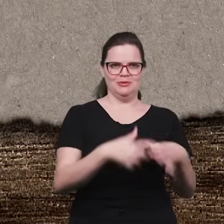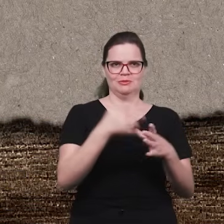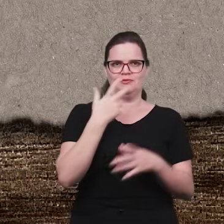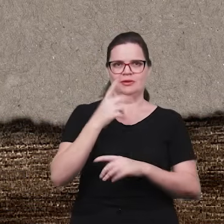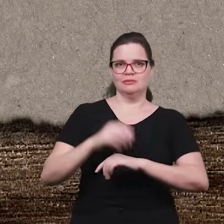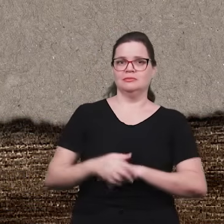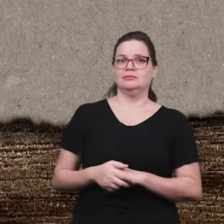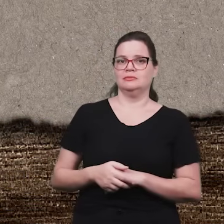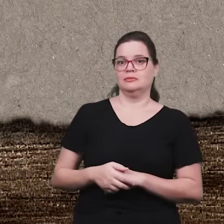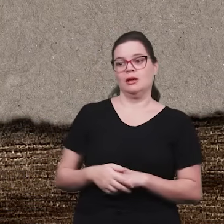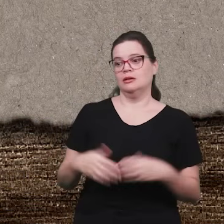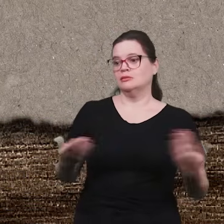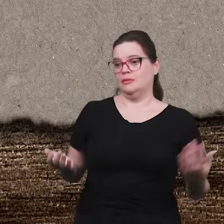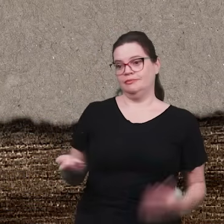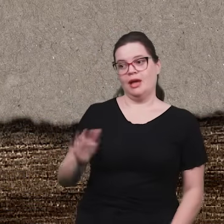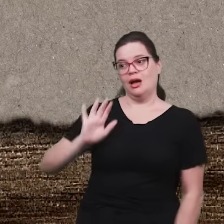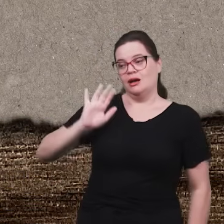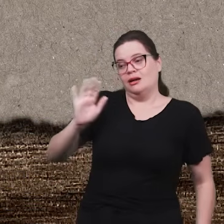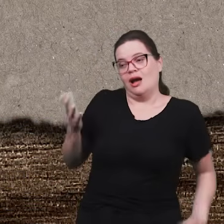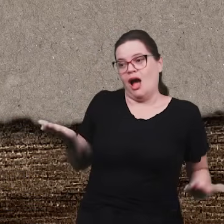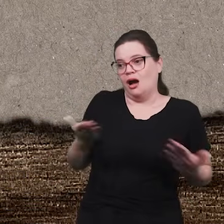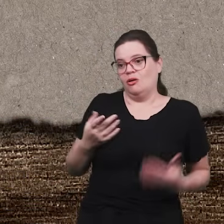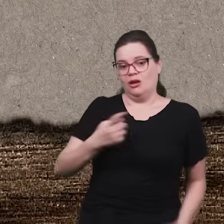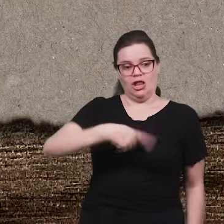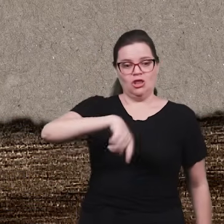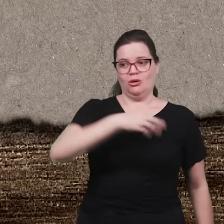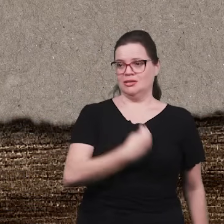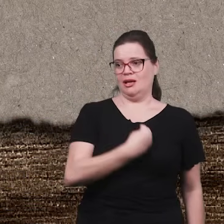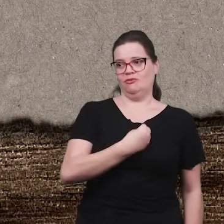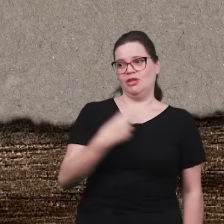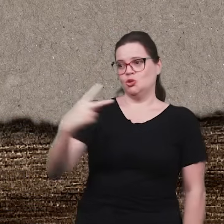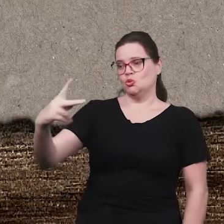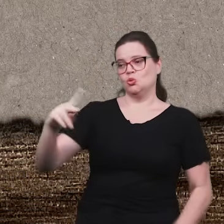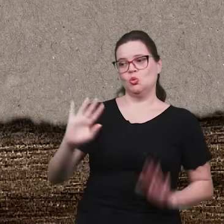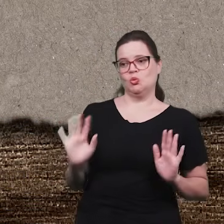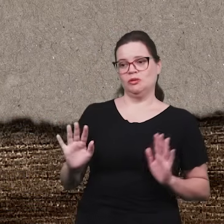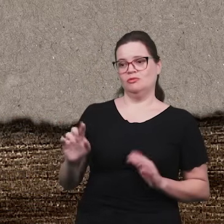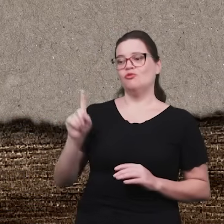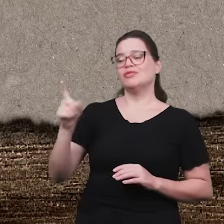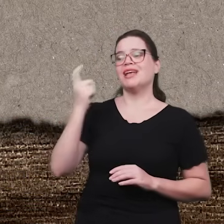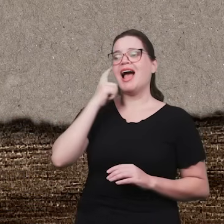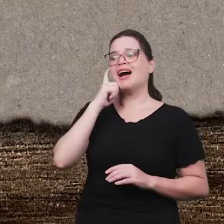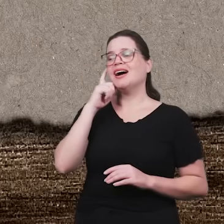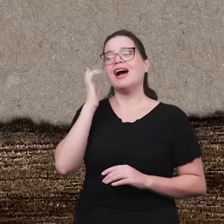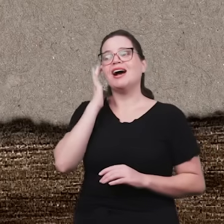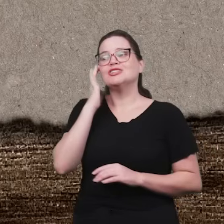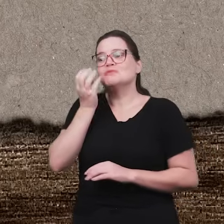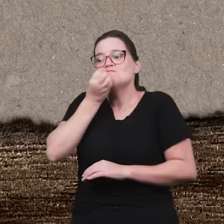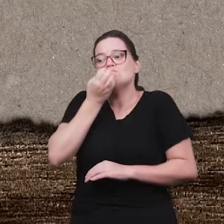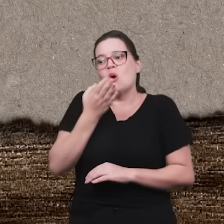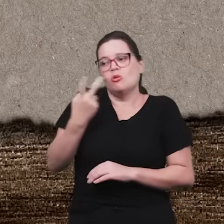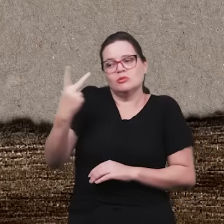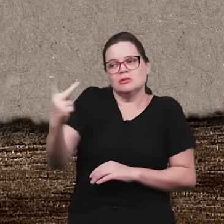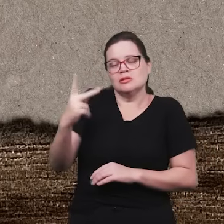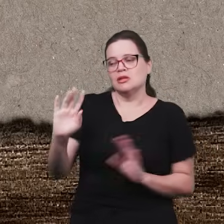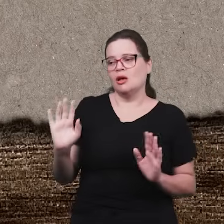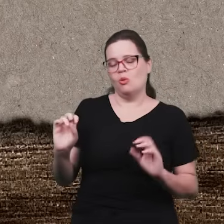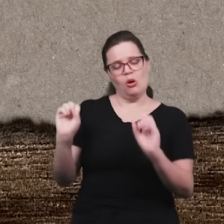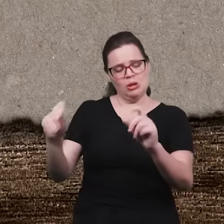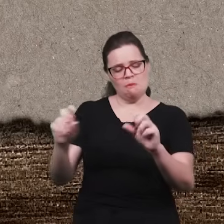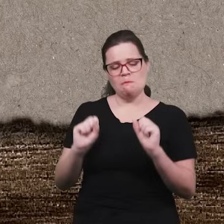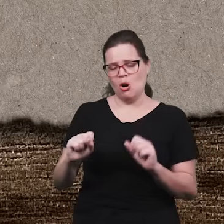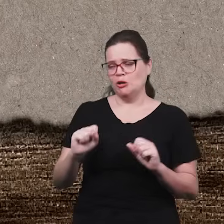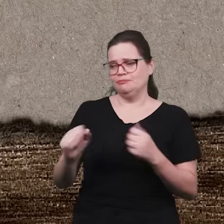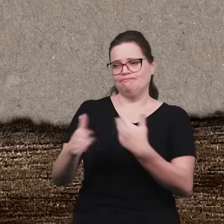"E eis que agora estamos na tua mão. Faze aquilo que te pareça bom e reto, que se nos